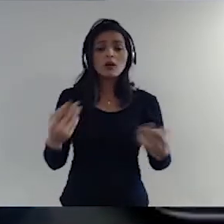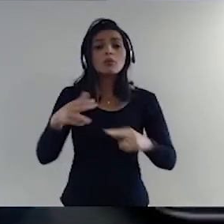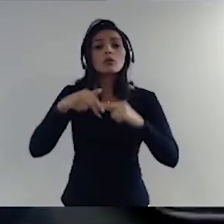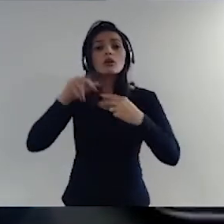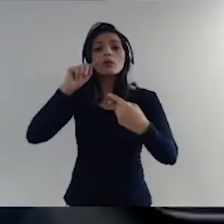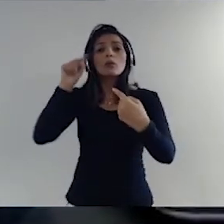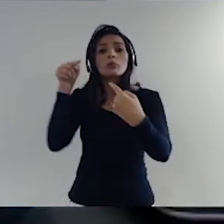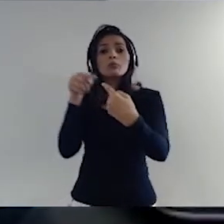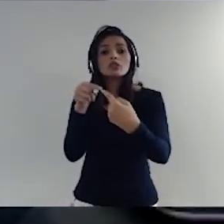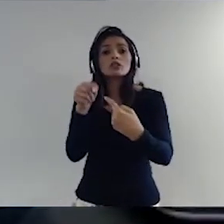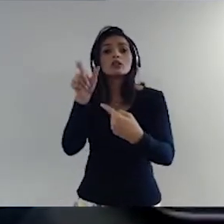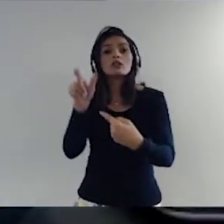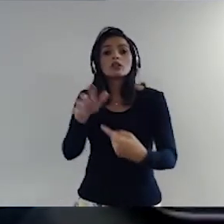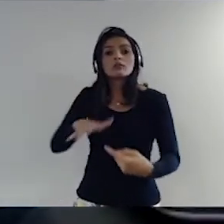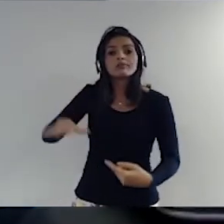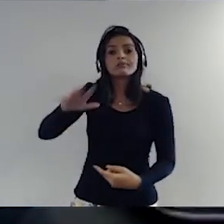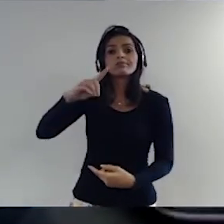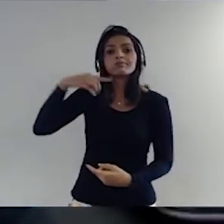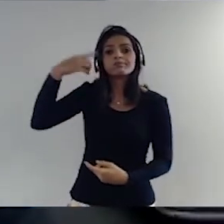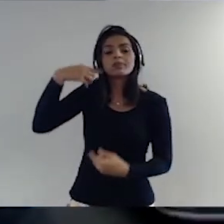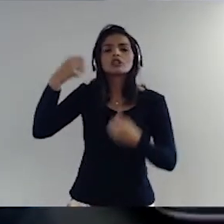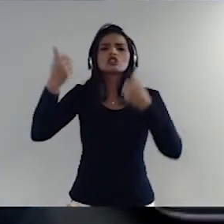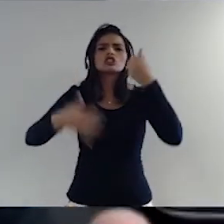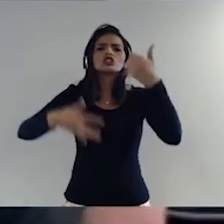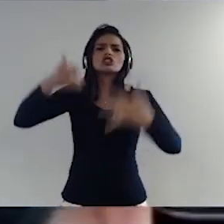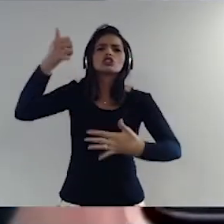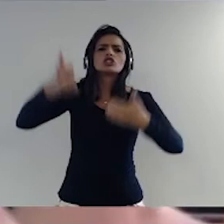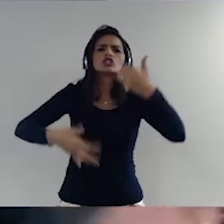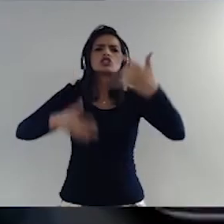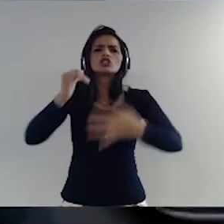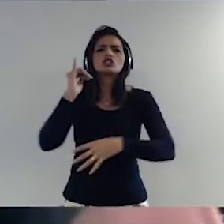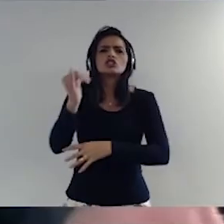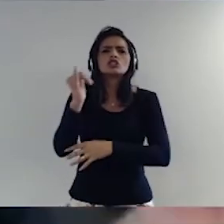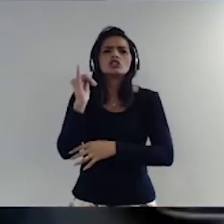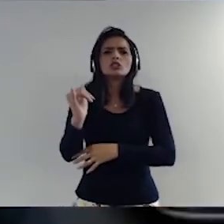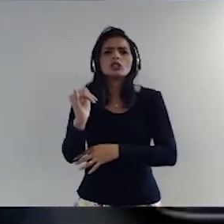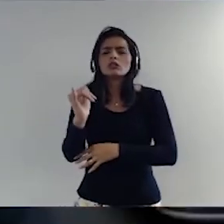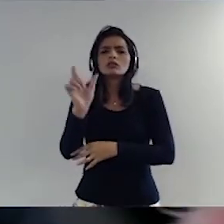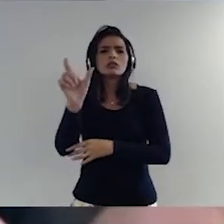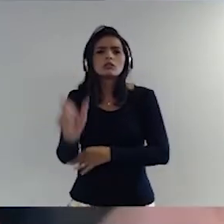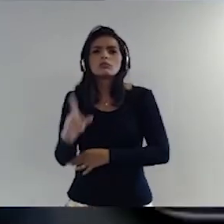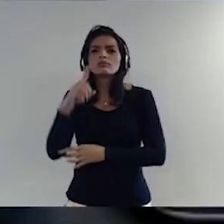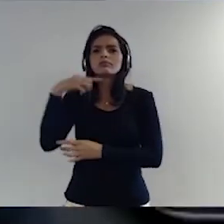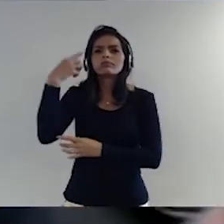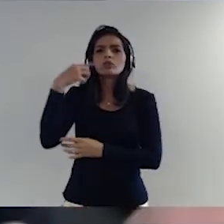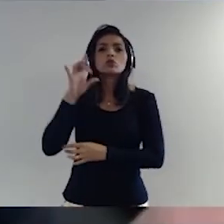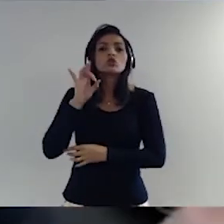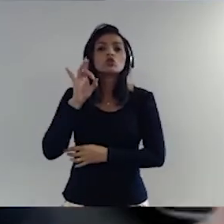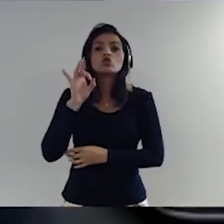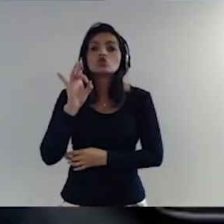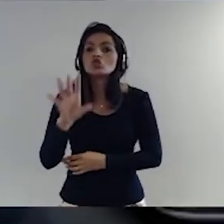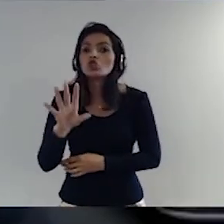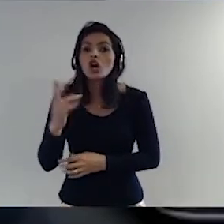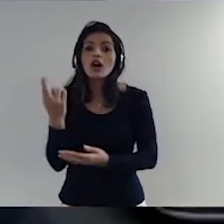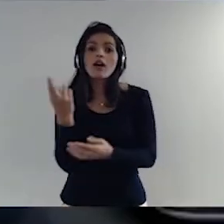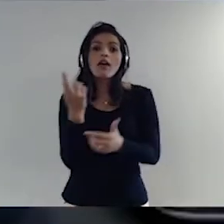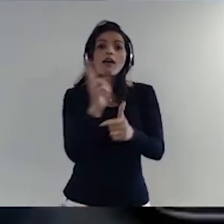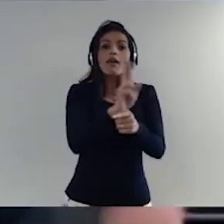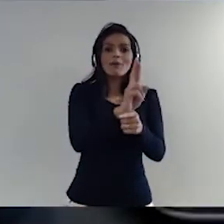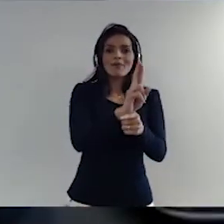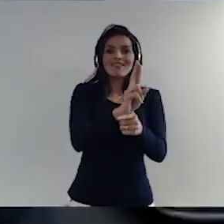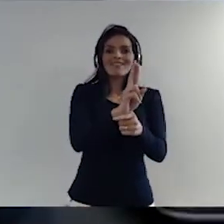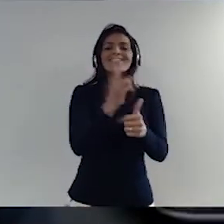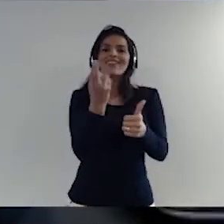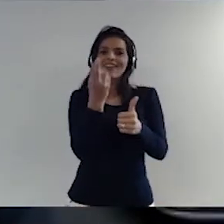permitir não a advocacia. A advocacia é um mero vetor e instrumento de exercício da cidadania.